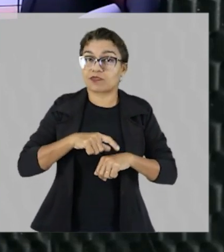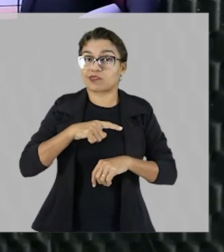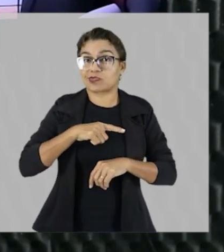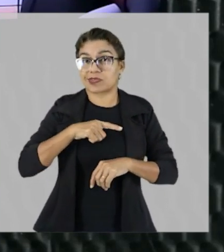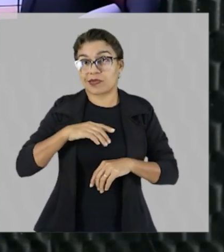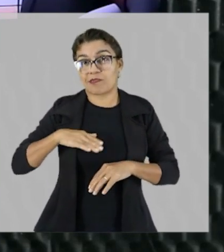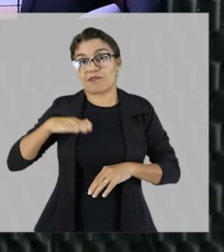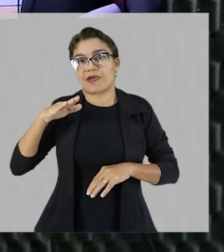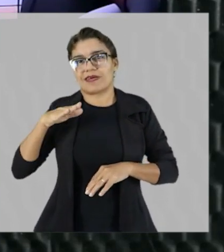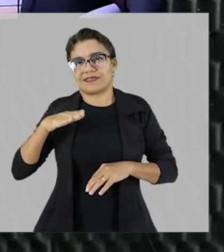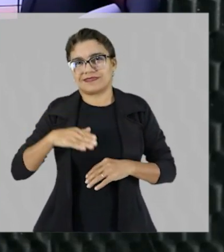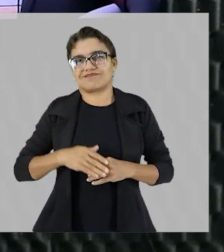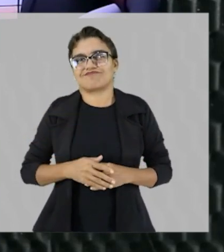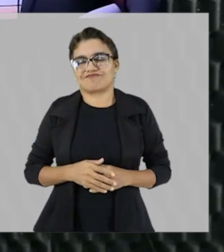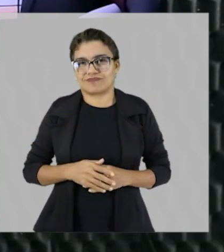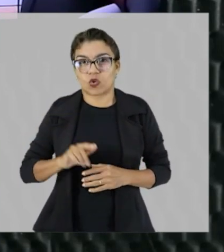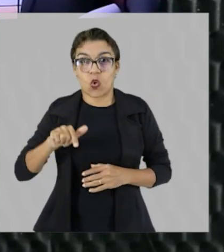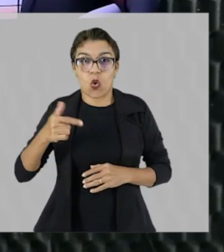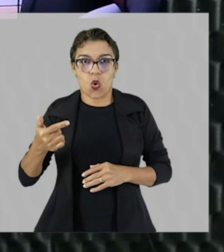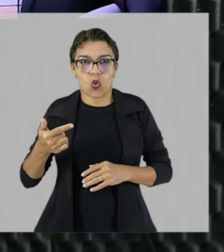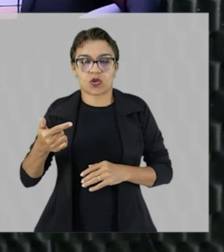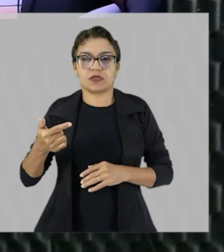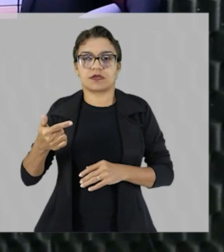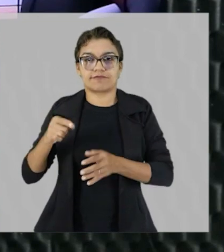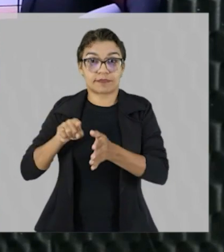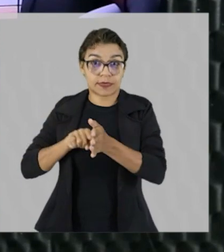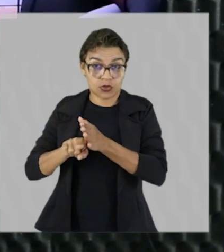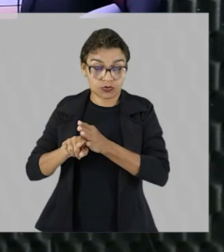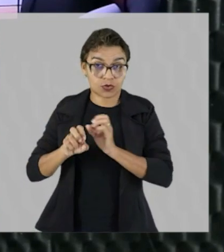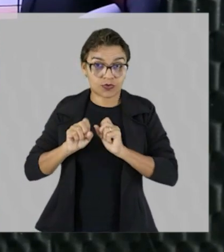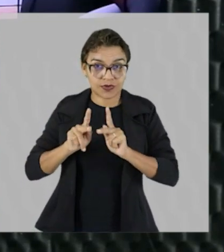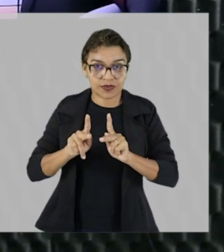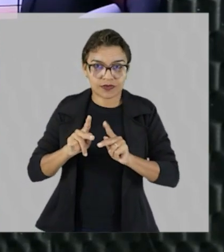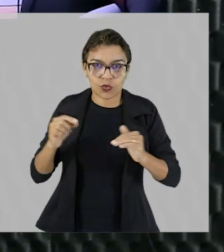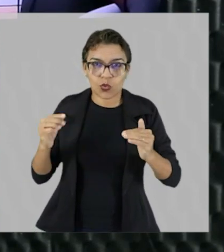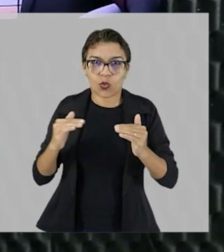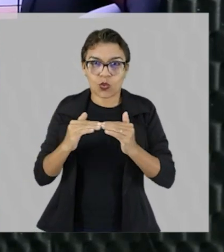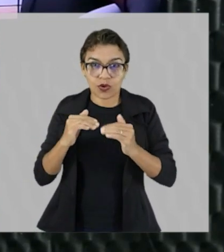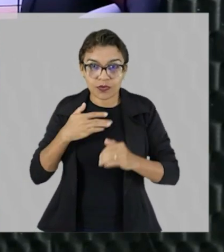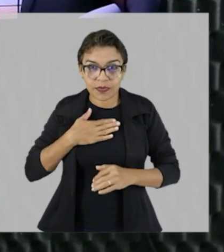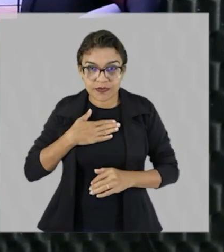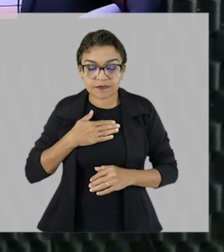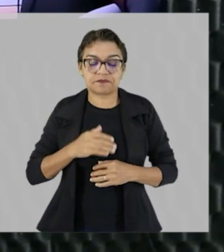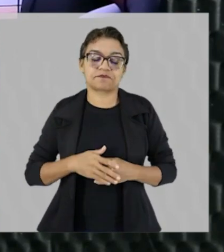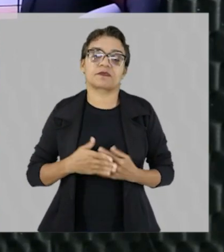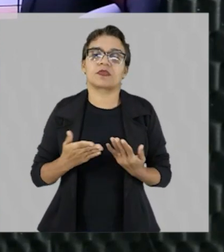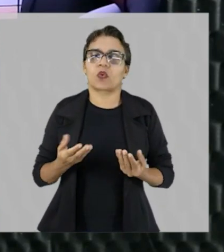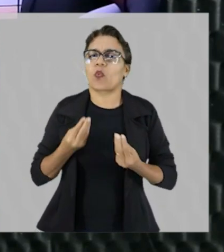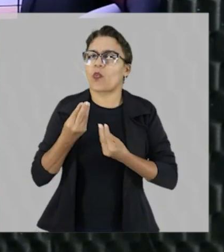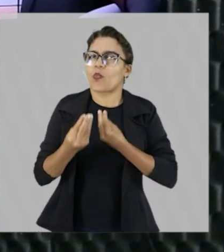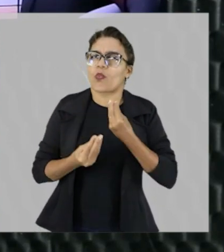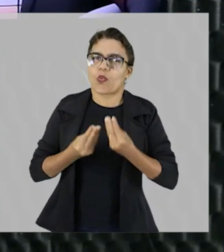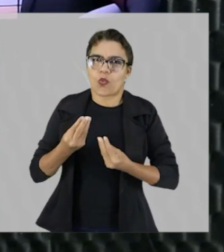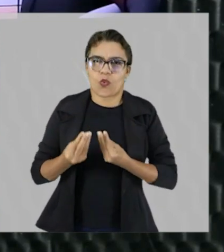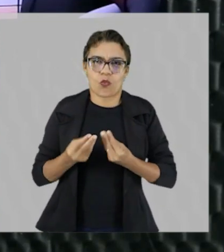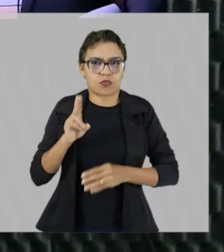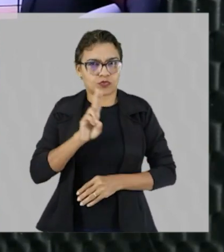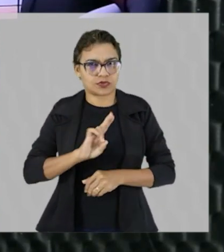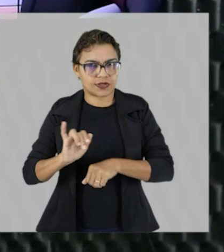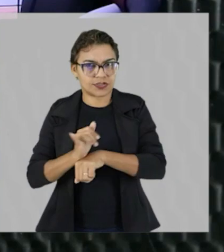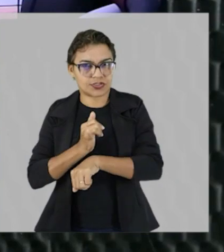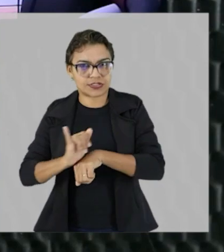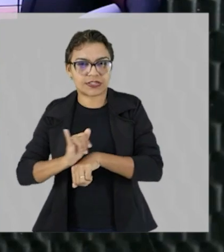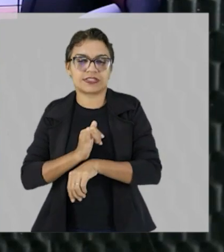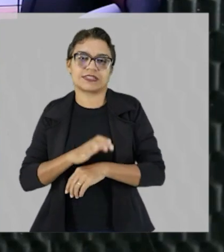um pouquinho mais de tempo em uma outra questão, correto? Concordam comigo? Então, como é que eu vou fazer isso?